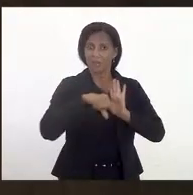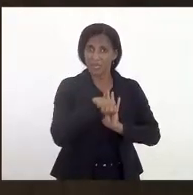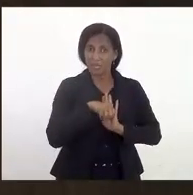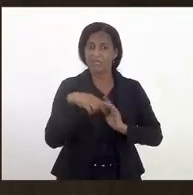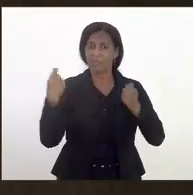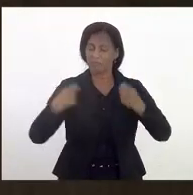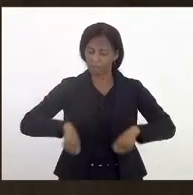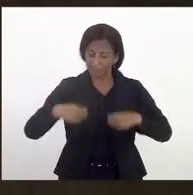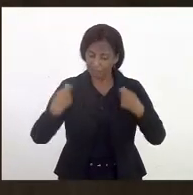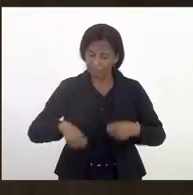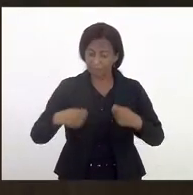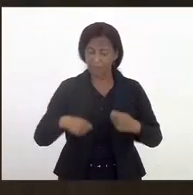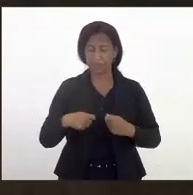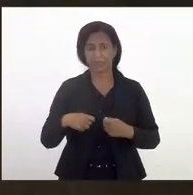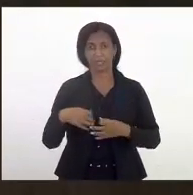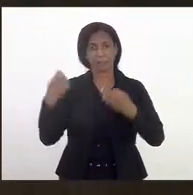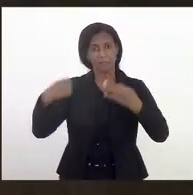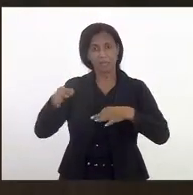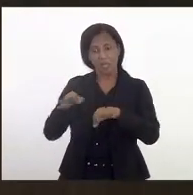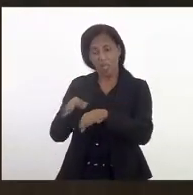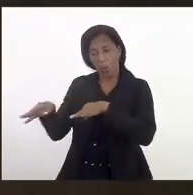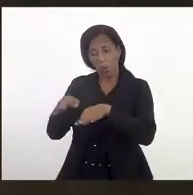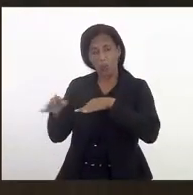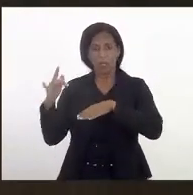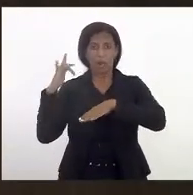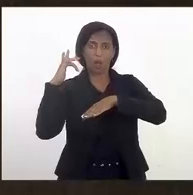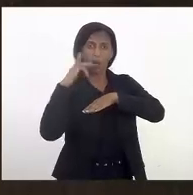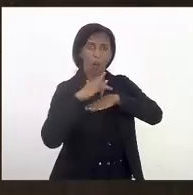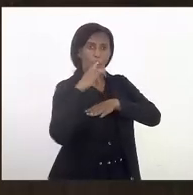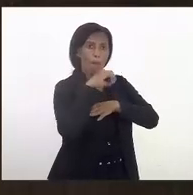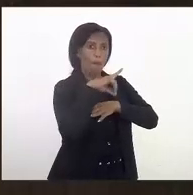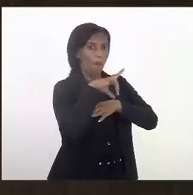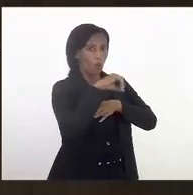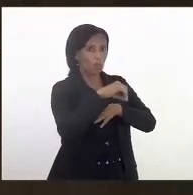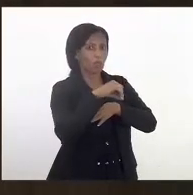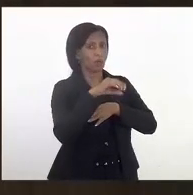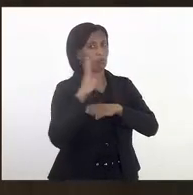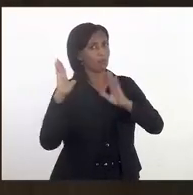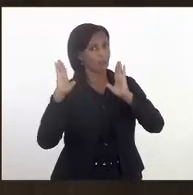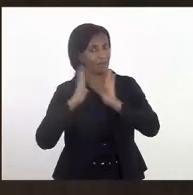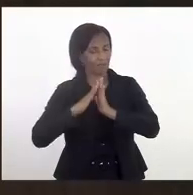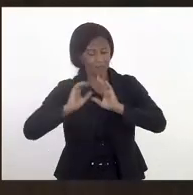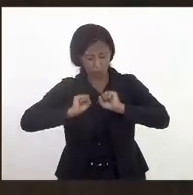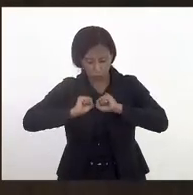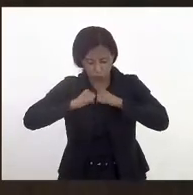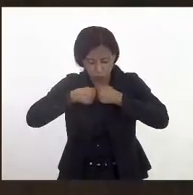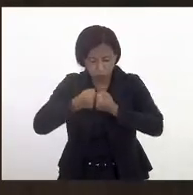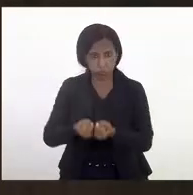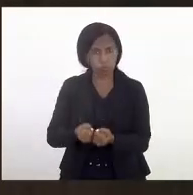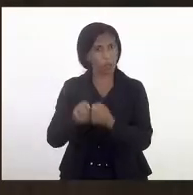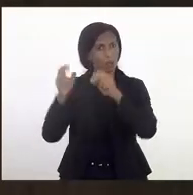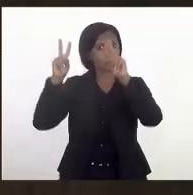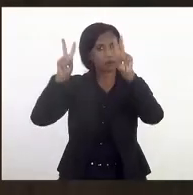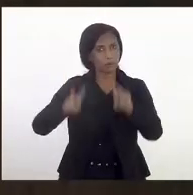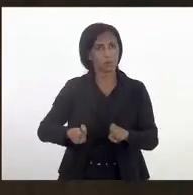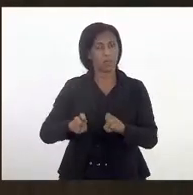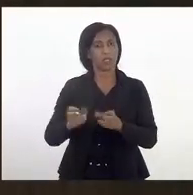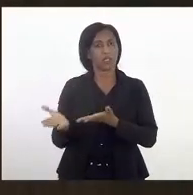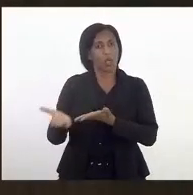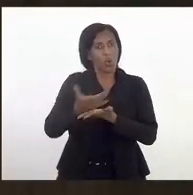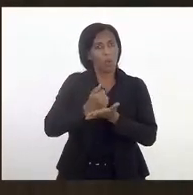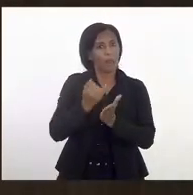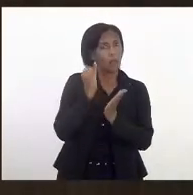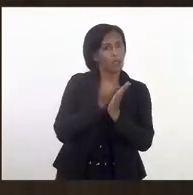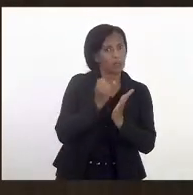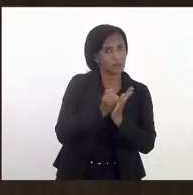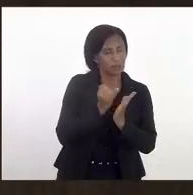a necessidades encontrar um modelo de desenvolvimento essa casa tem se debruçado sobre isso nós temos que recuperar